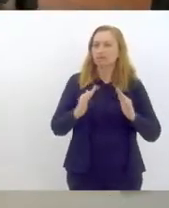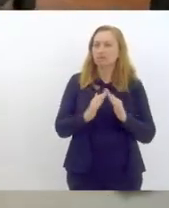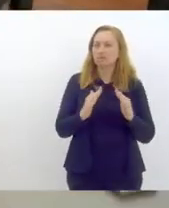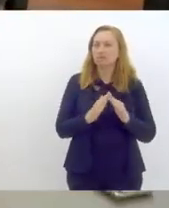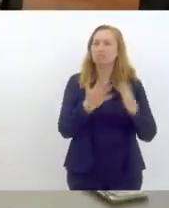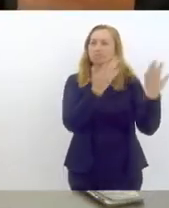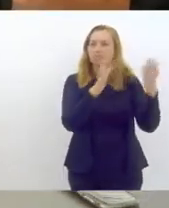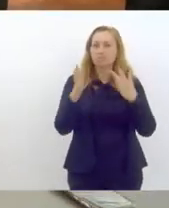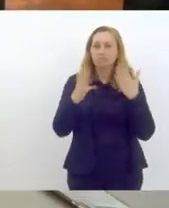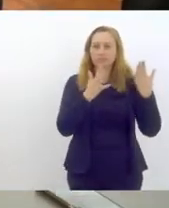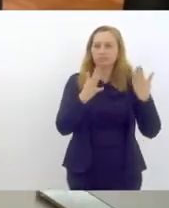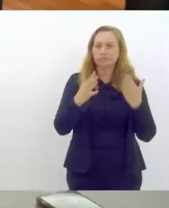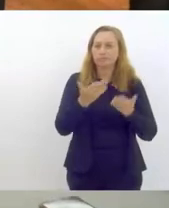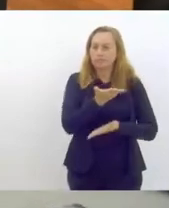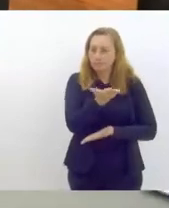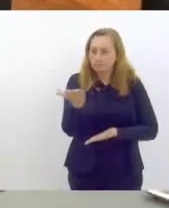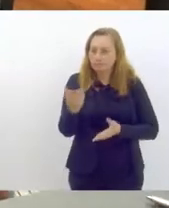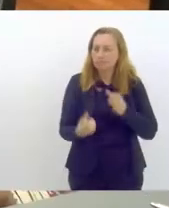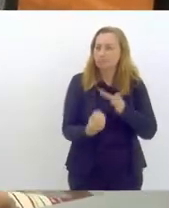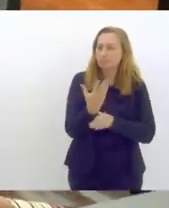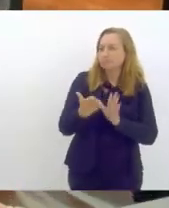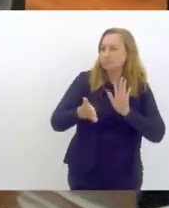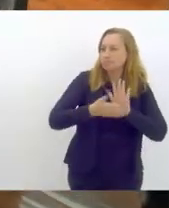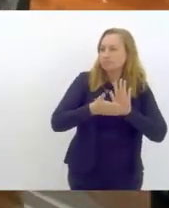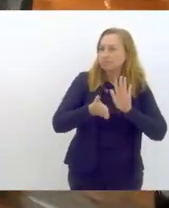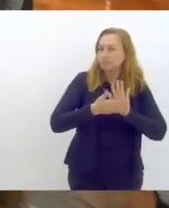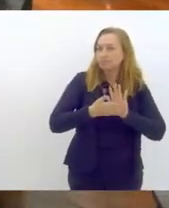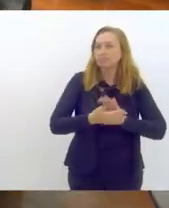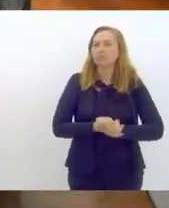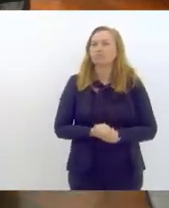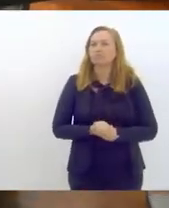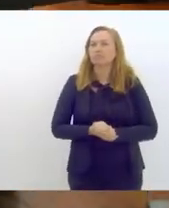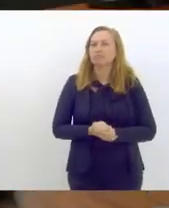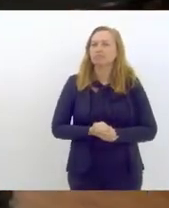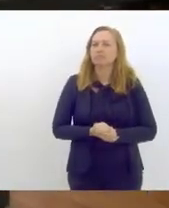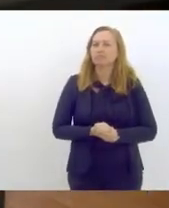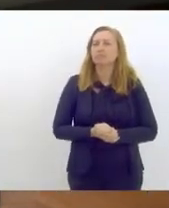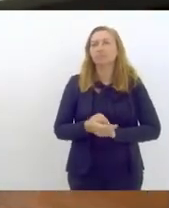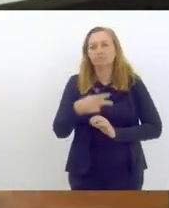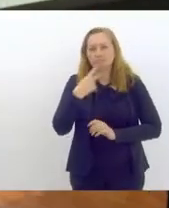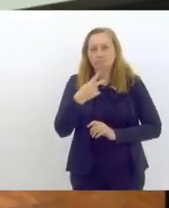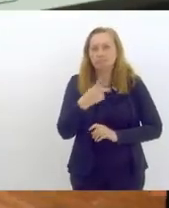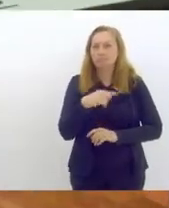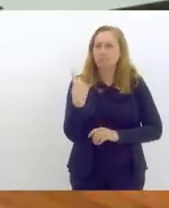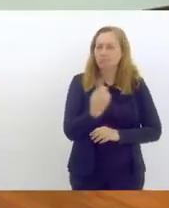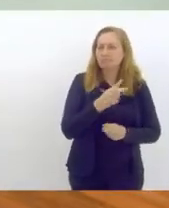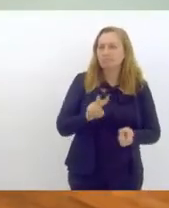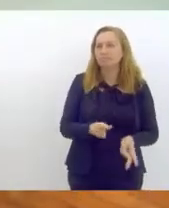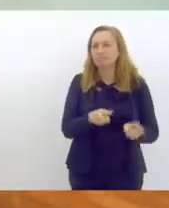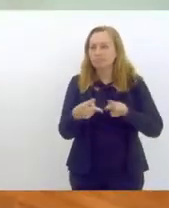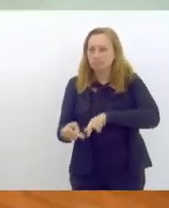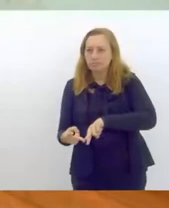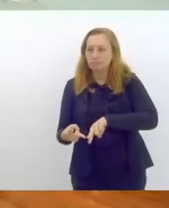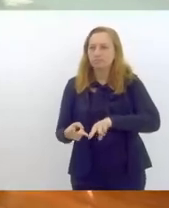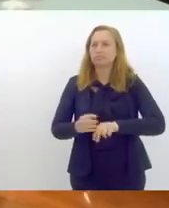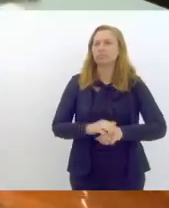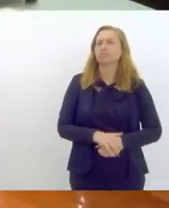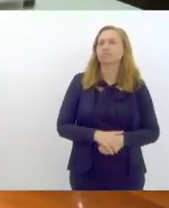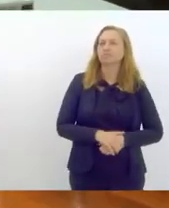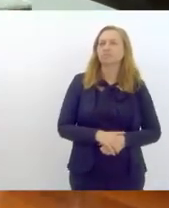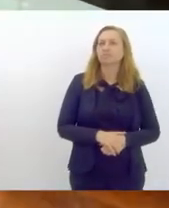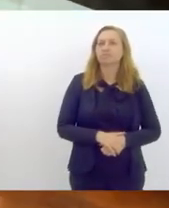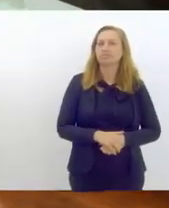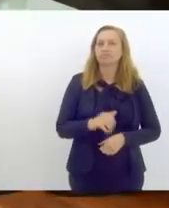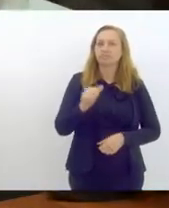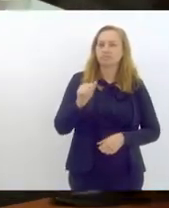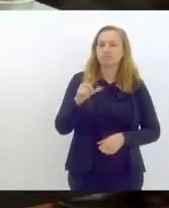parabenizar os autores das propostas, dizer que a gente caminhou, né, o Aldir,